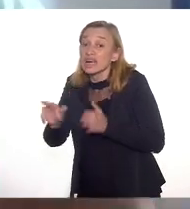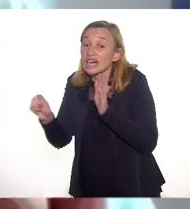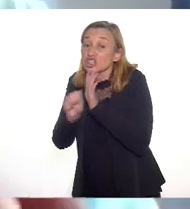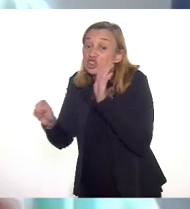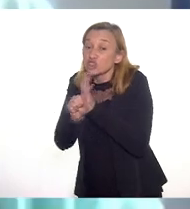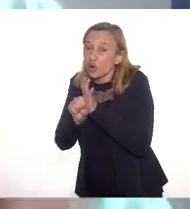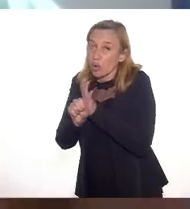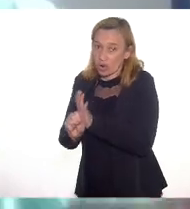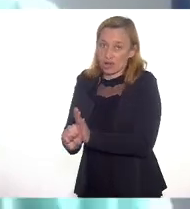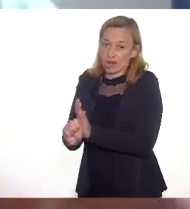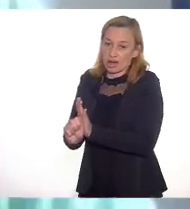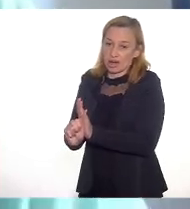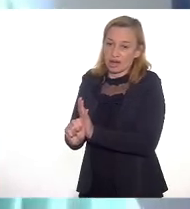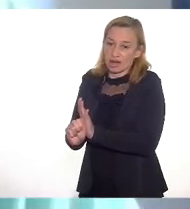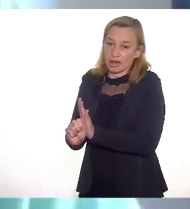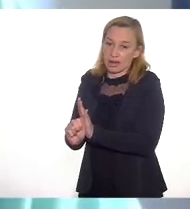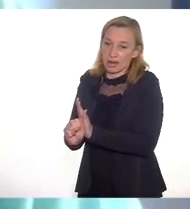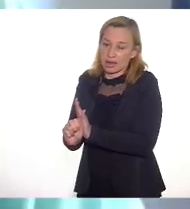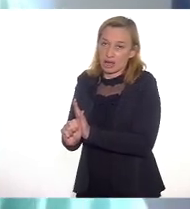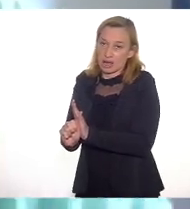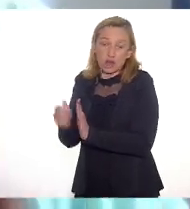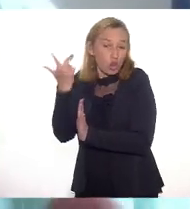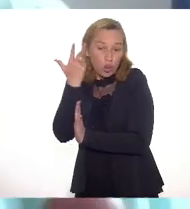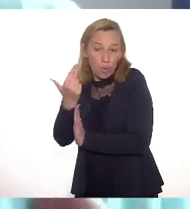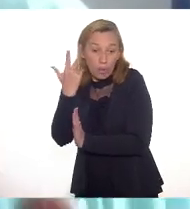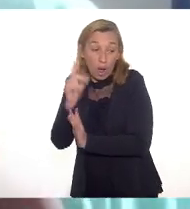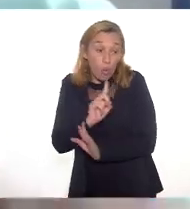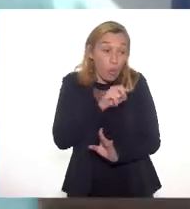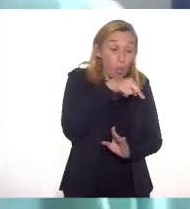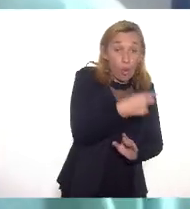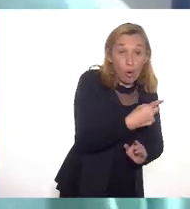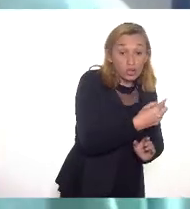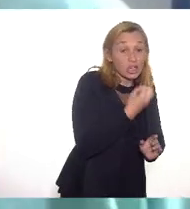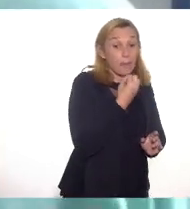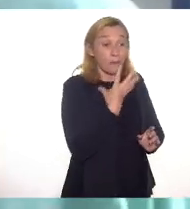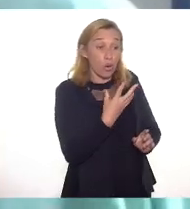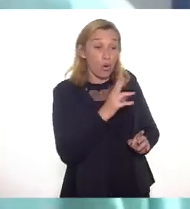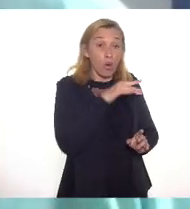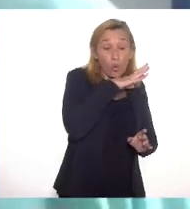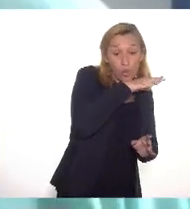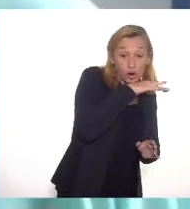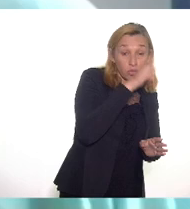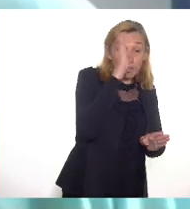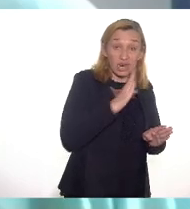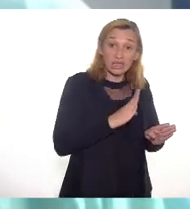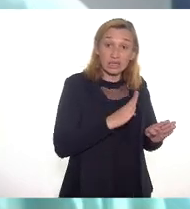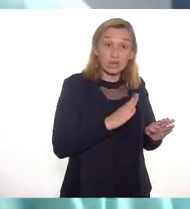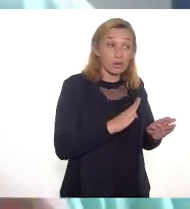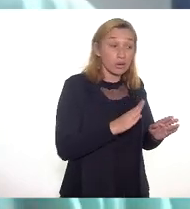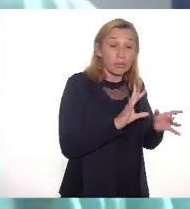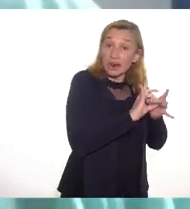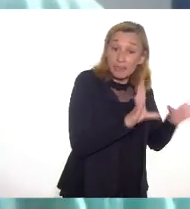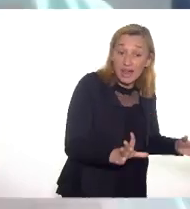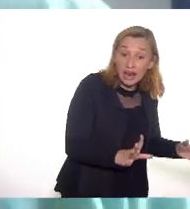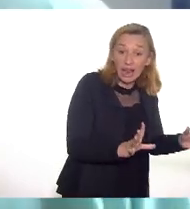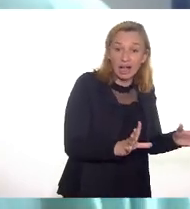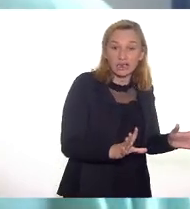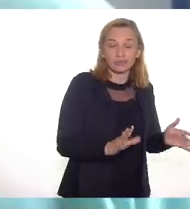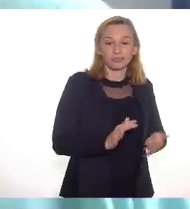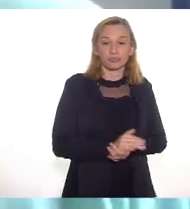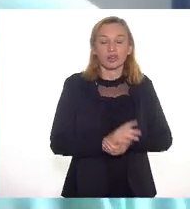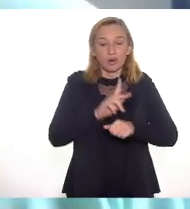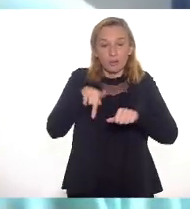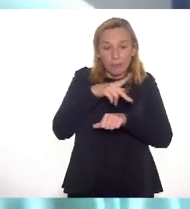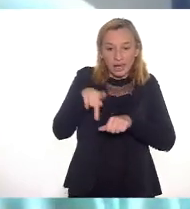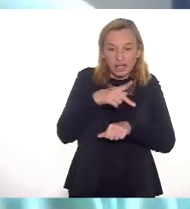mal para o país legalizar ou não legalizar. Os estados americanos que legalizaram tiraram bilhões da